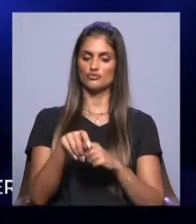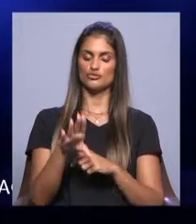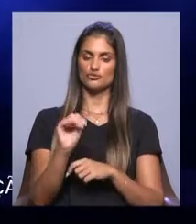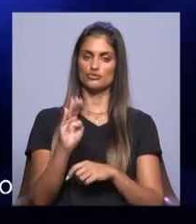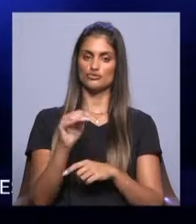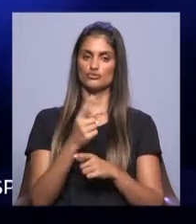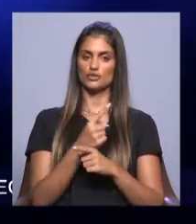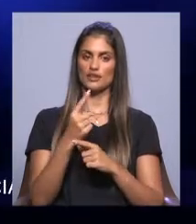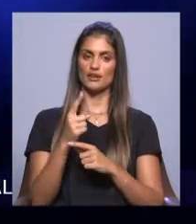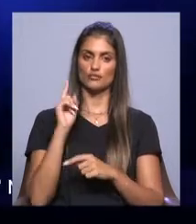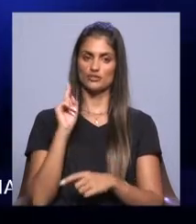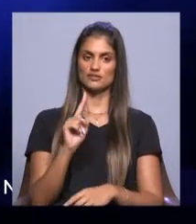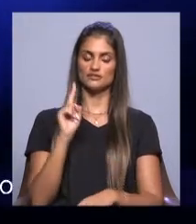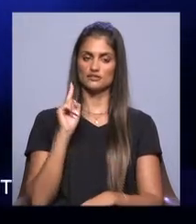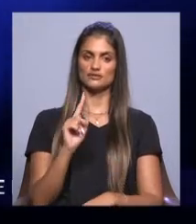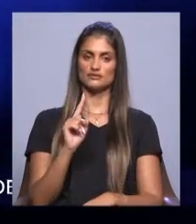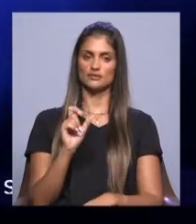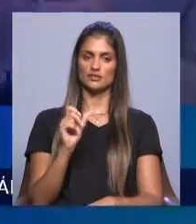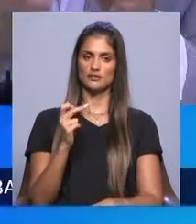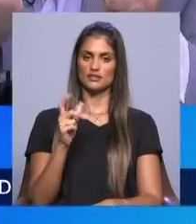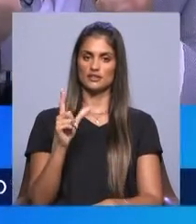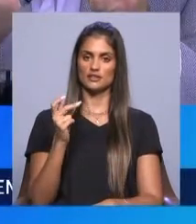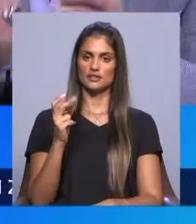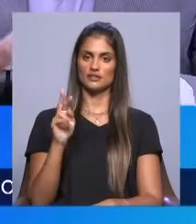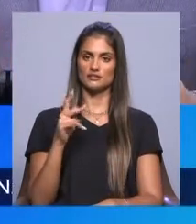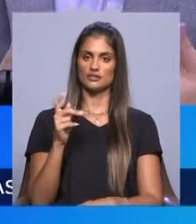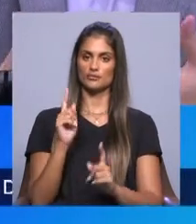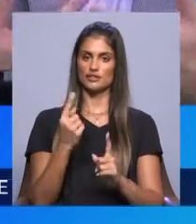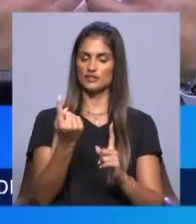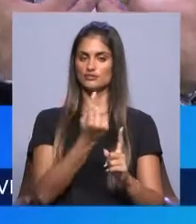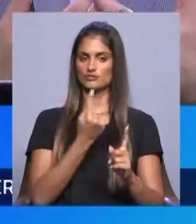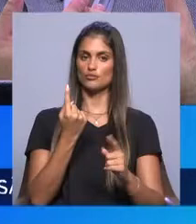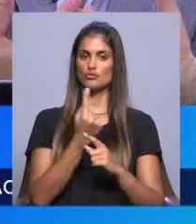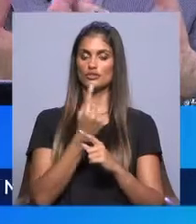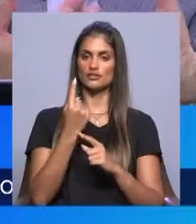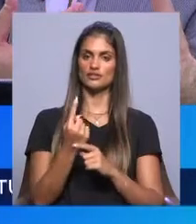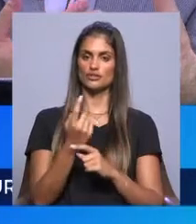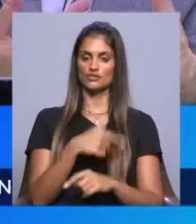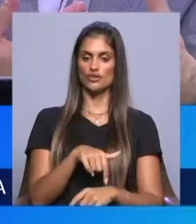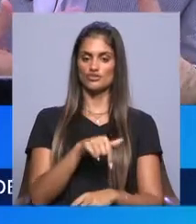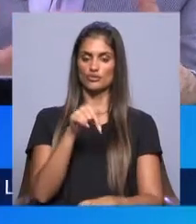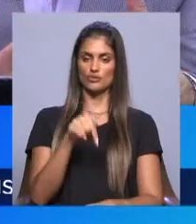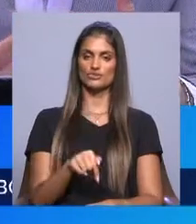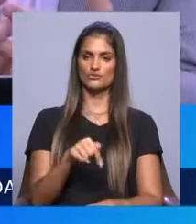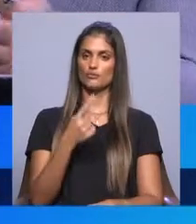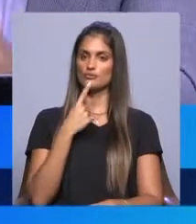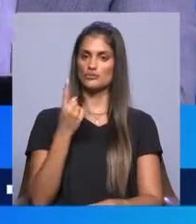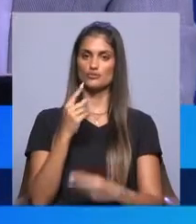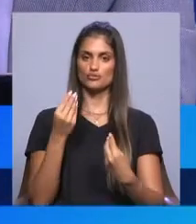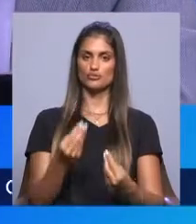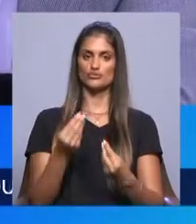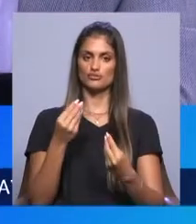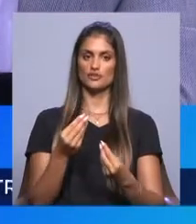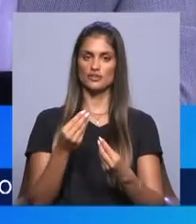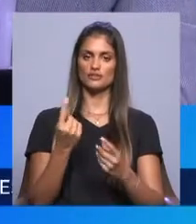Por que razão é importante apanhar uma galáxia quando começa a rodar sobre si própria? Porque nós ainda hoje não percebemos muito bem os